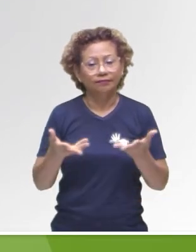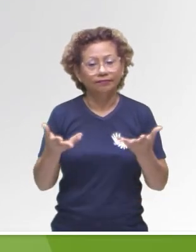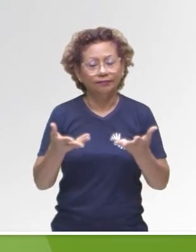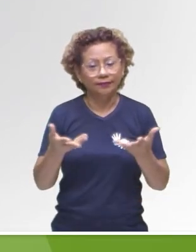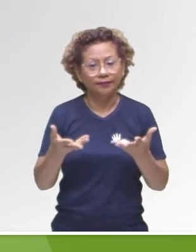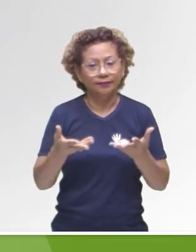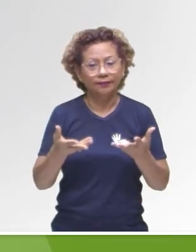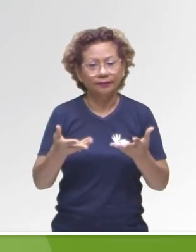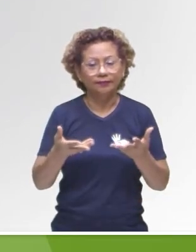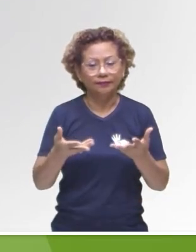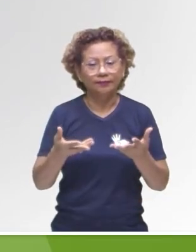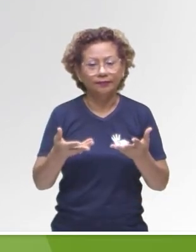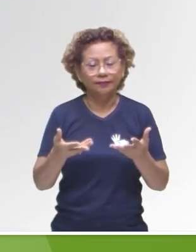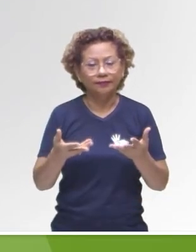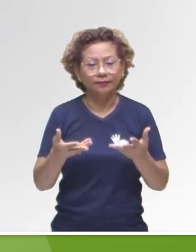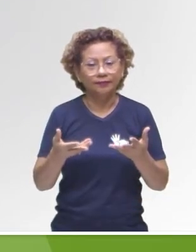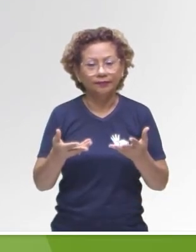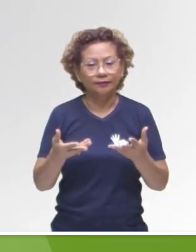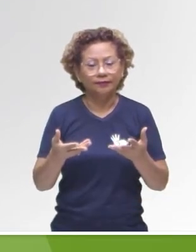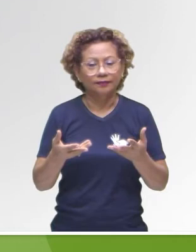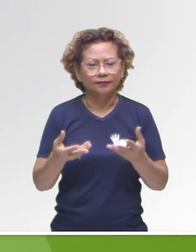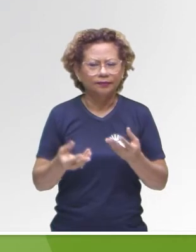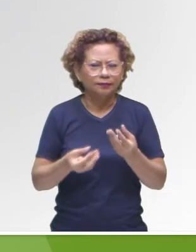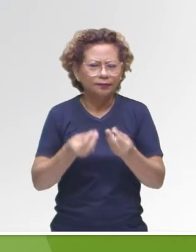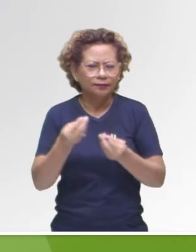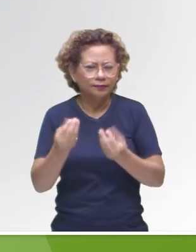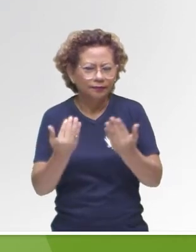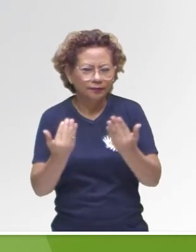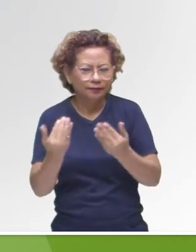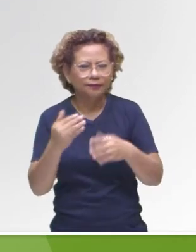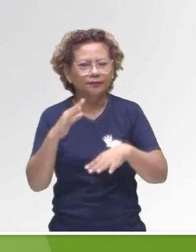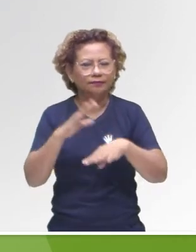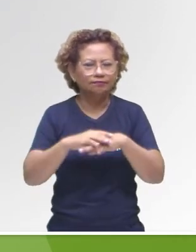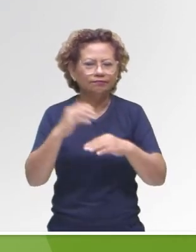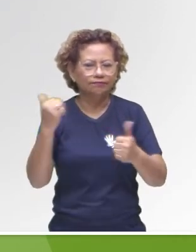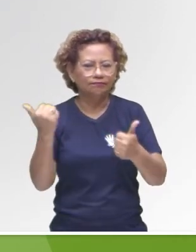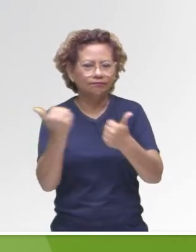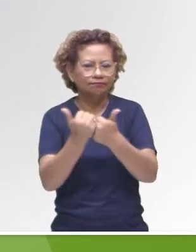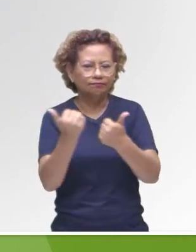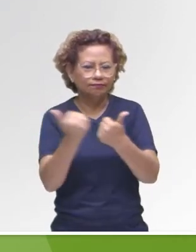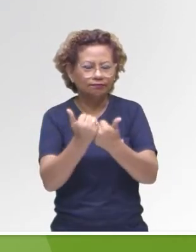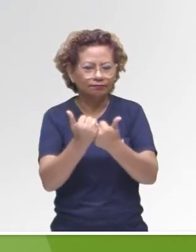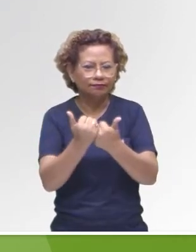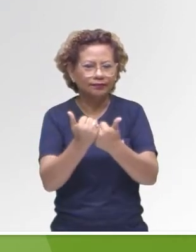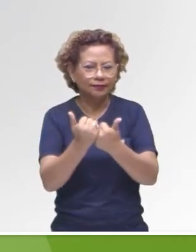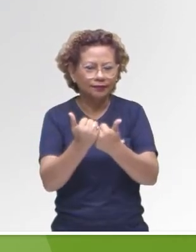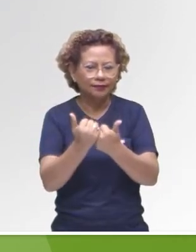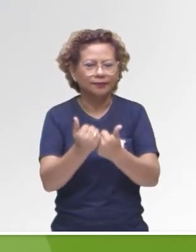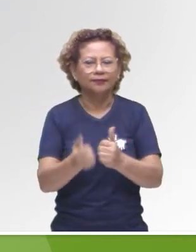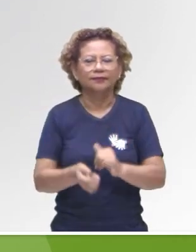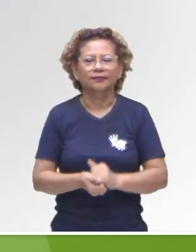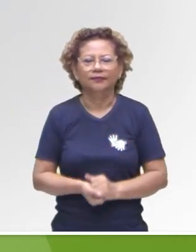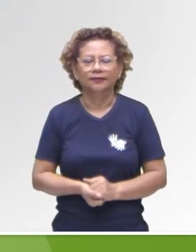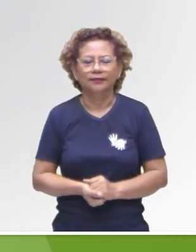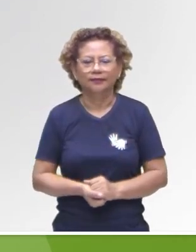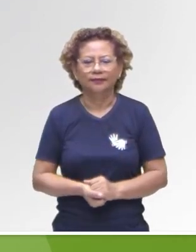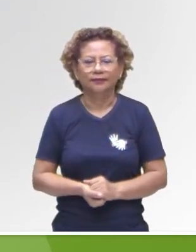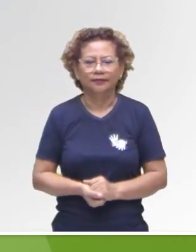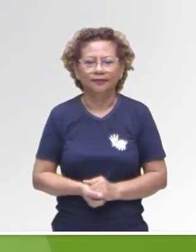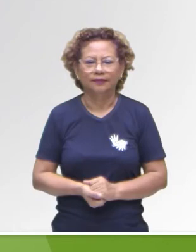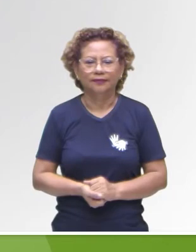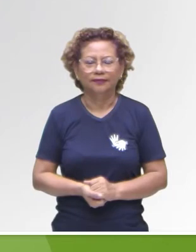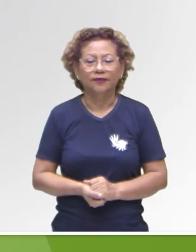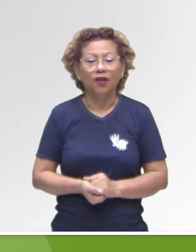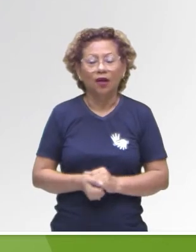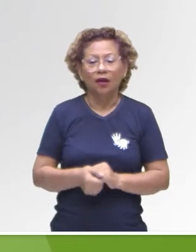aí algumas transformações matemáticas, né, substituindo lá na expressão do ΔV, como a carga